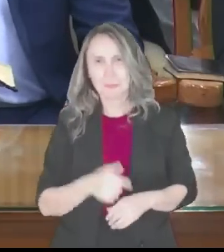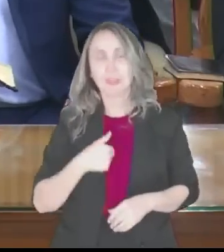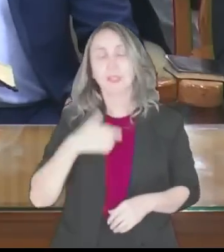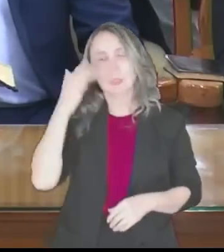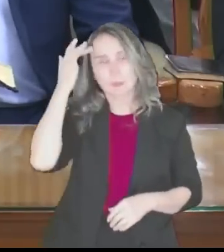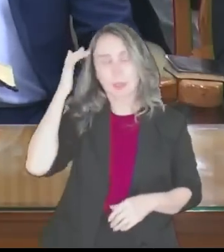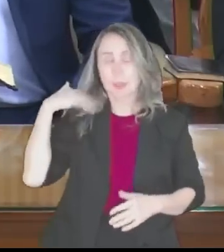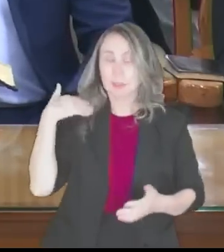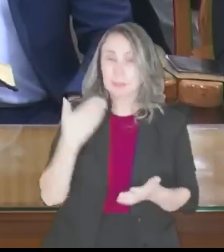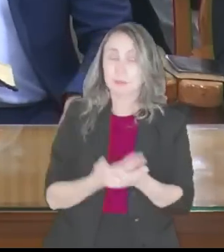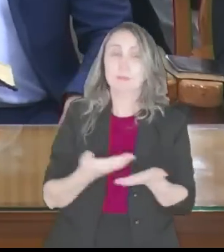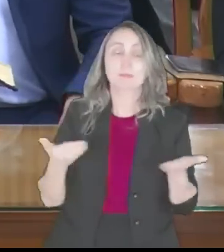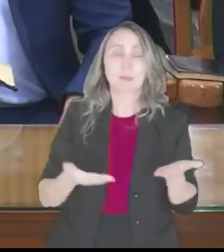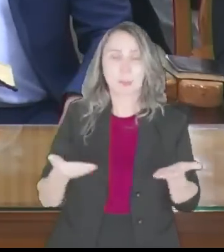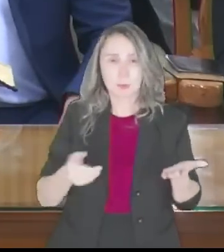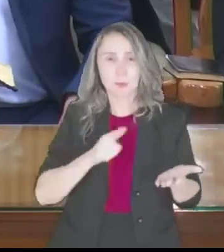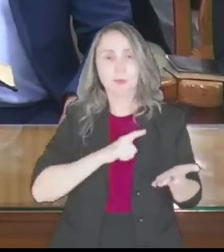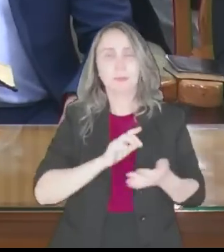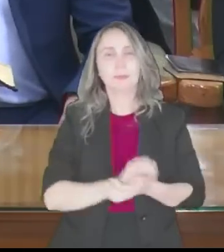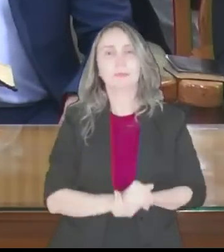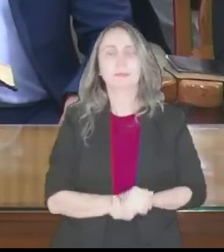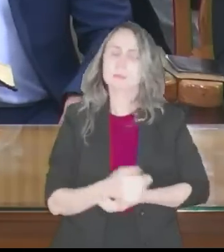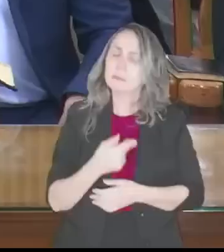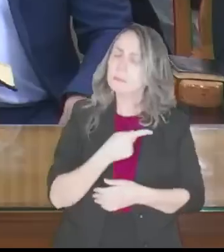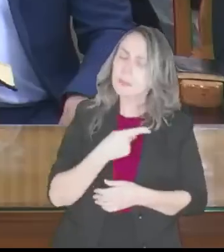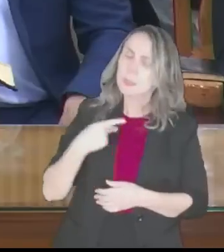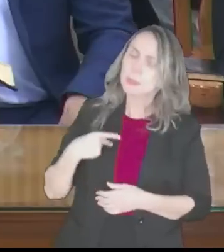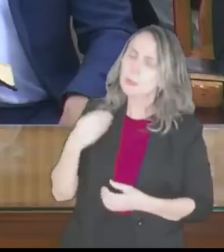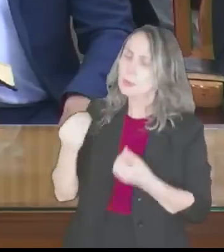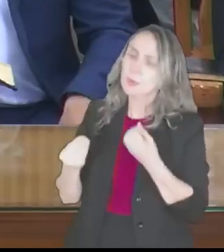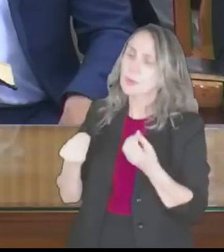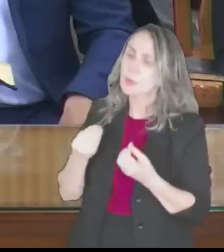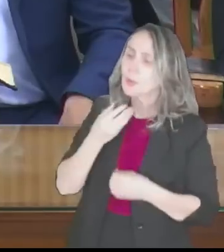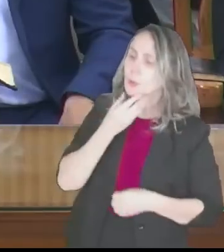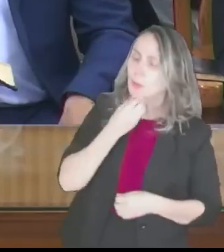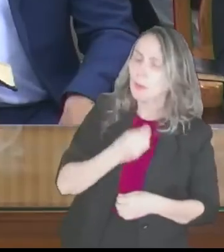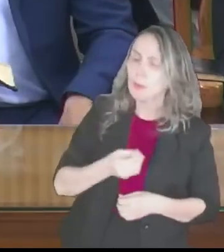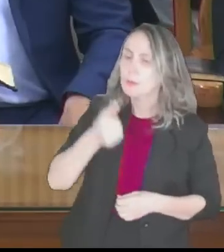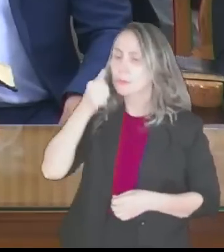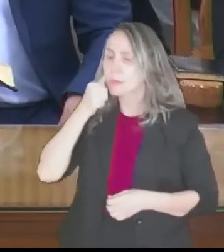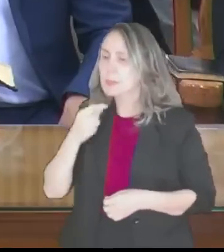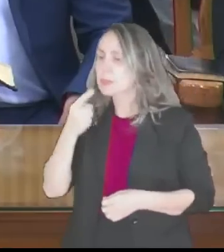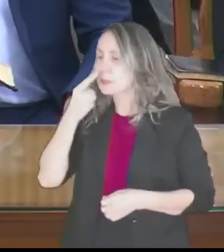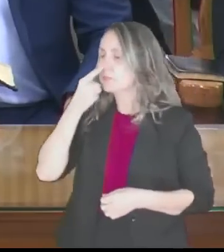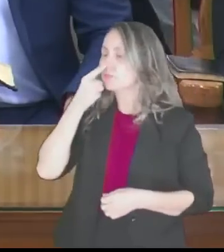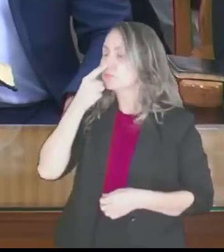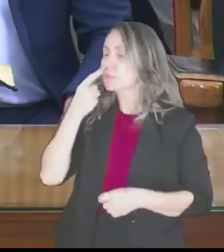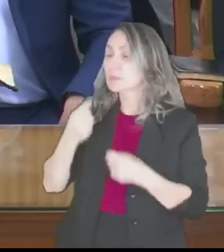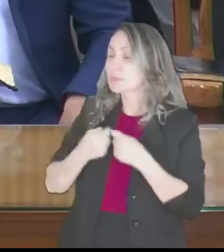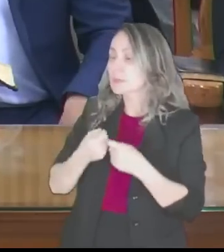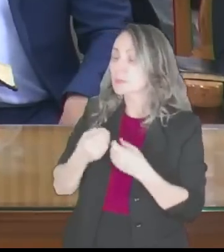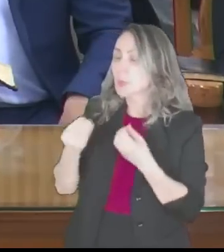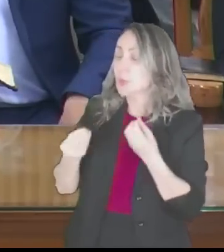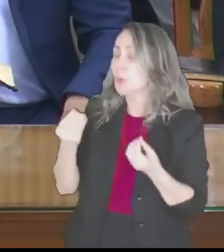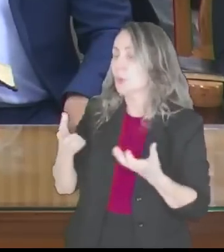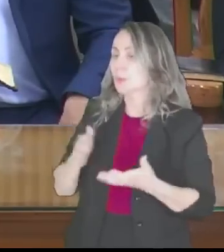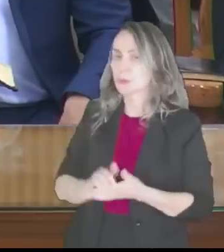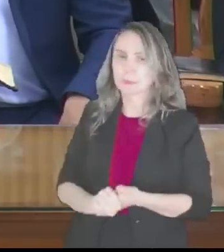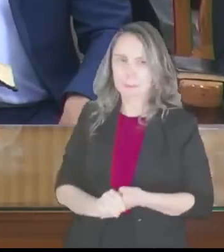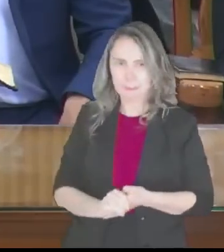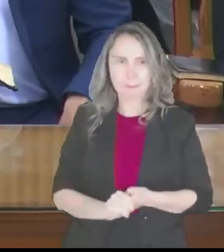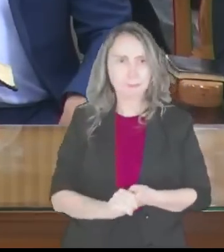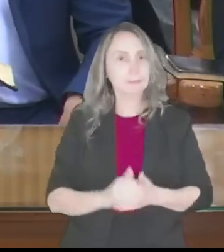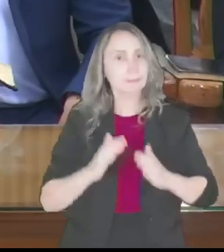isso. Pastor, e a intimidade do casal, onde era? As casas, elas eram planas,